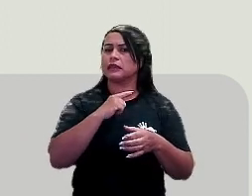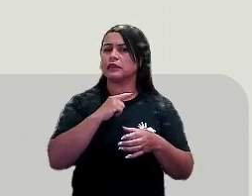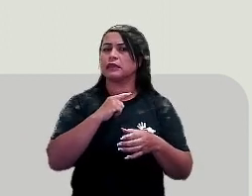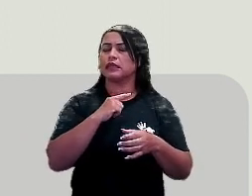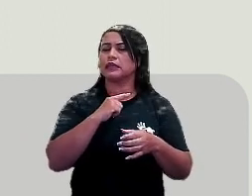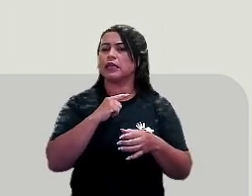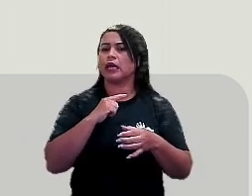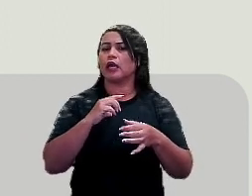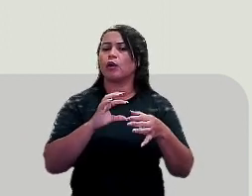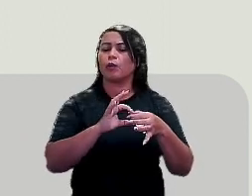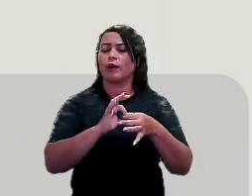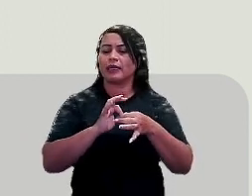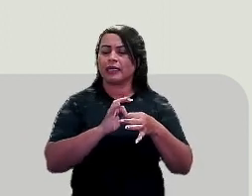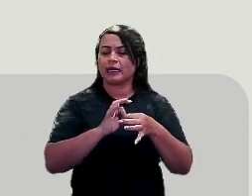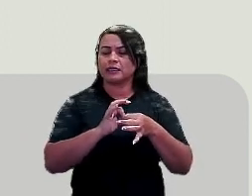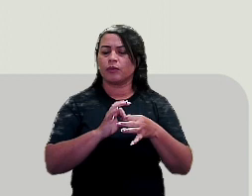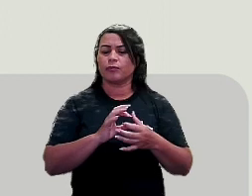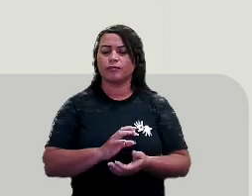ligação